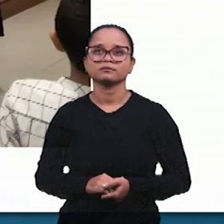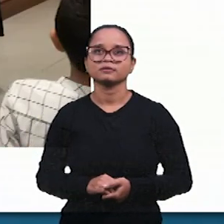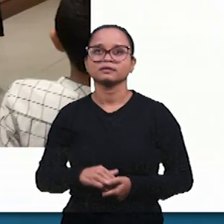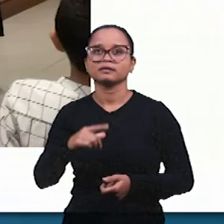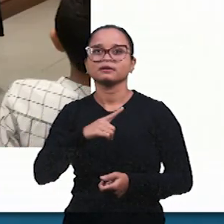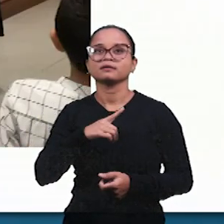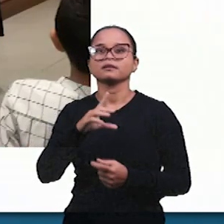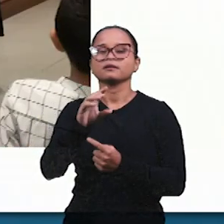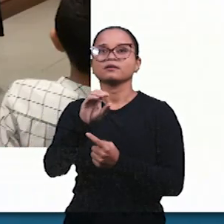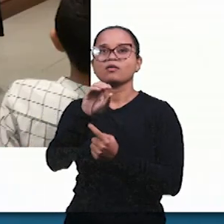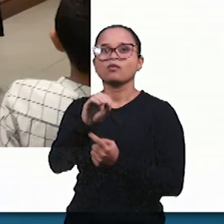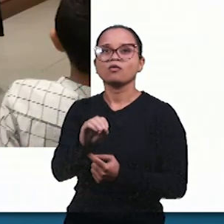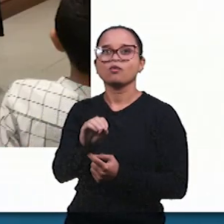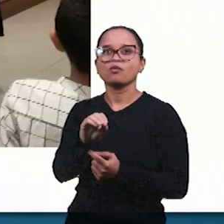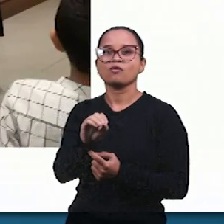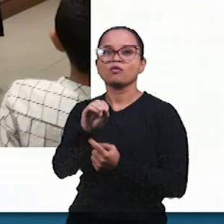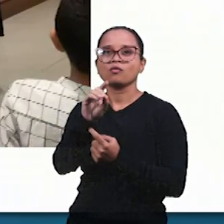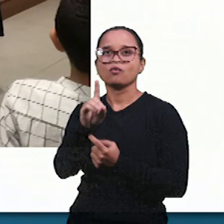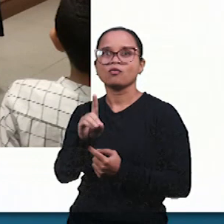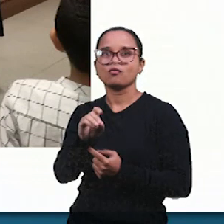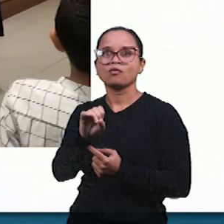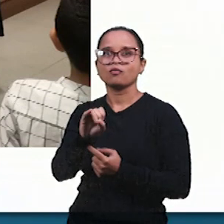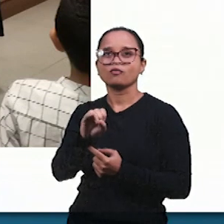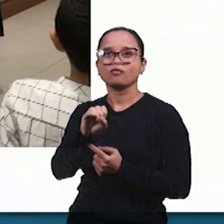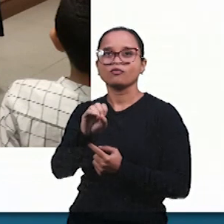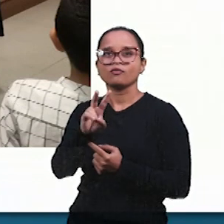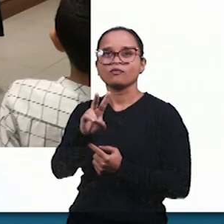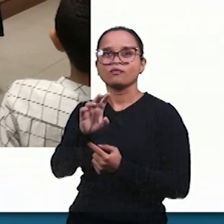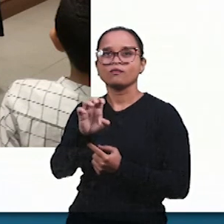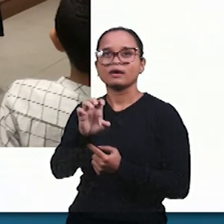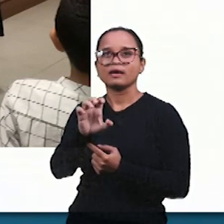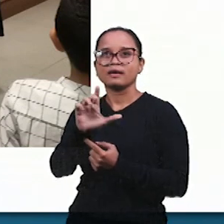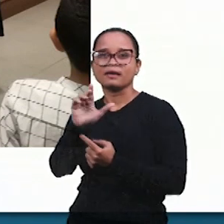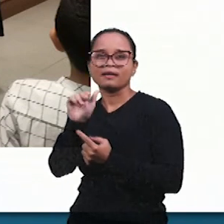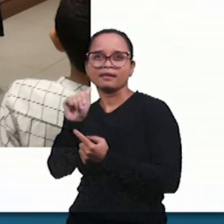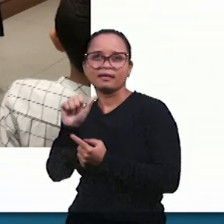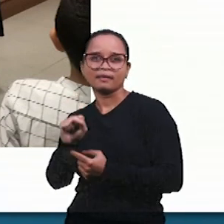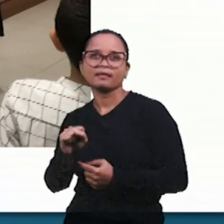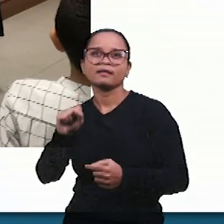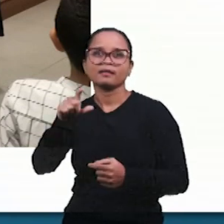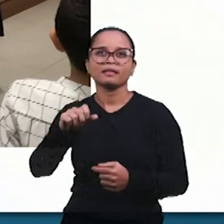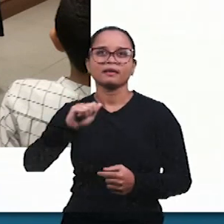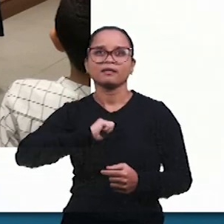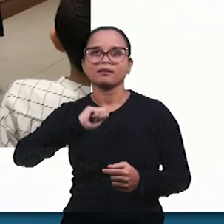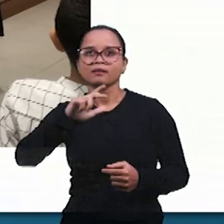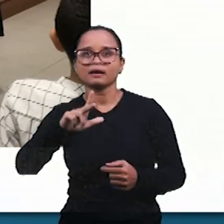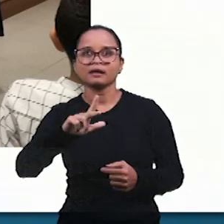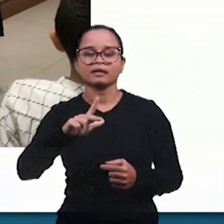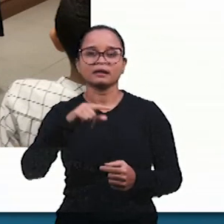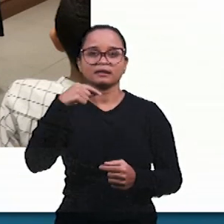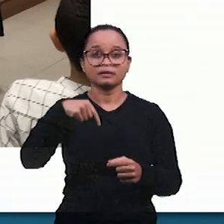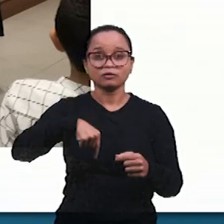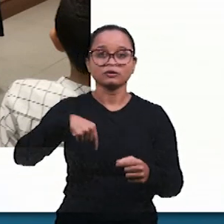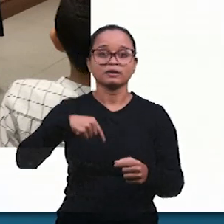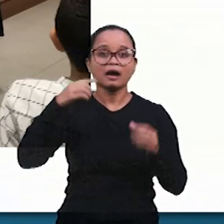em Portugal, pastor Ricardo Azevedo, que já esteve conosco aqui na Rádio Manaim, agora está lá em Portugal, está